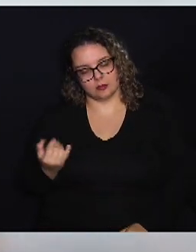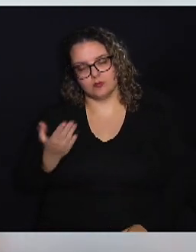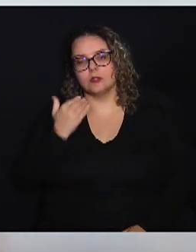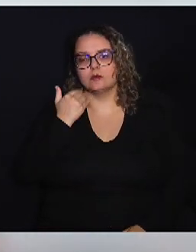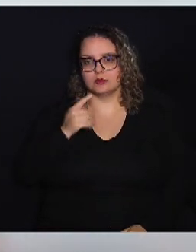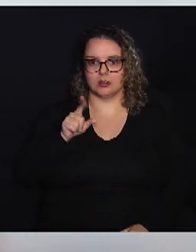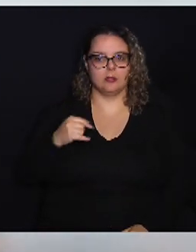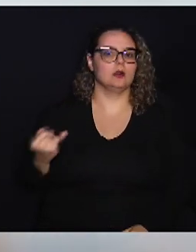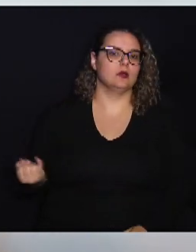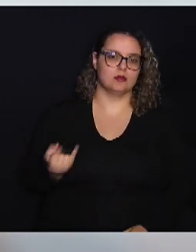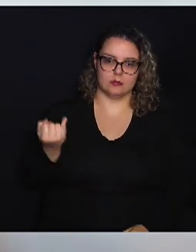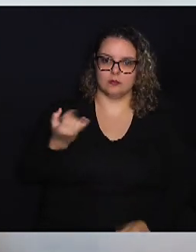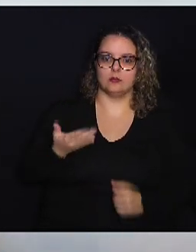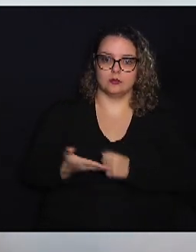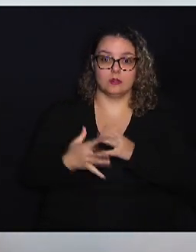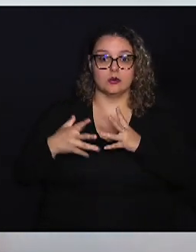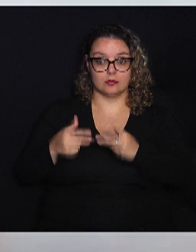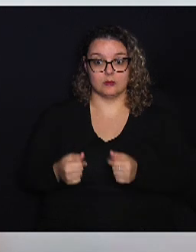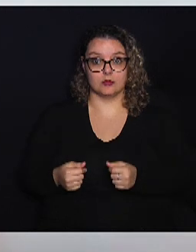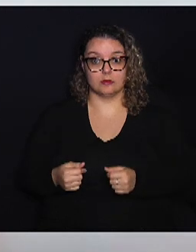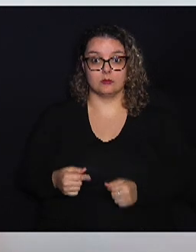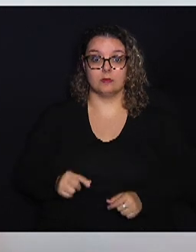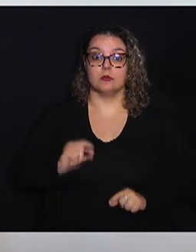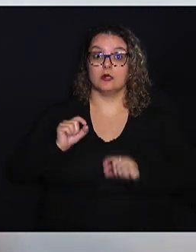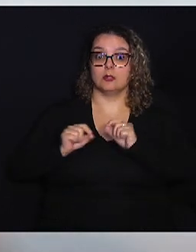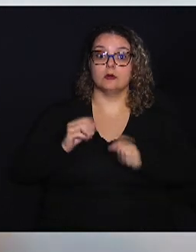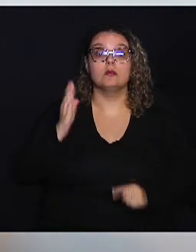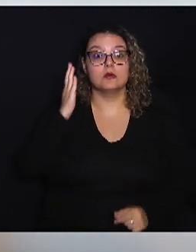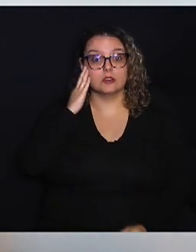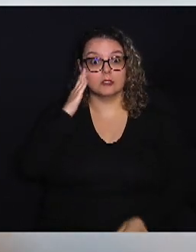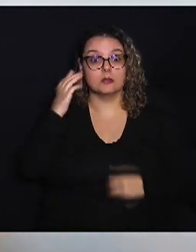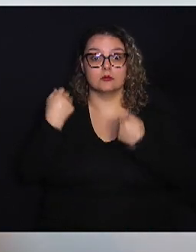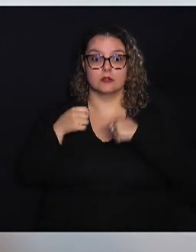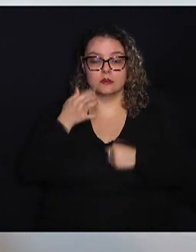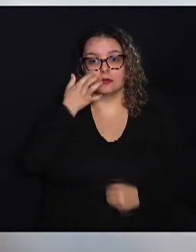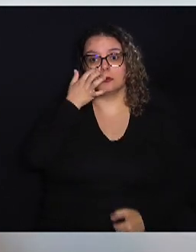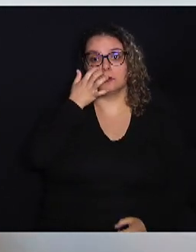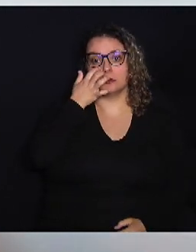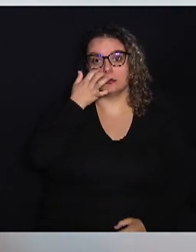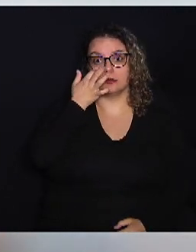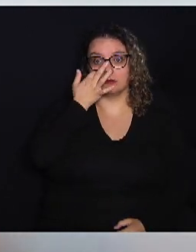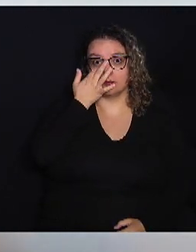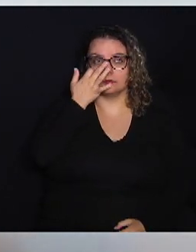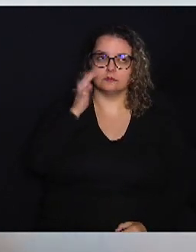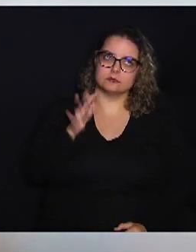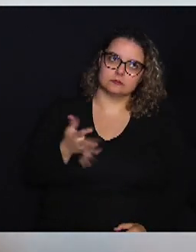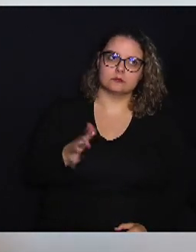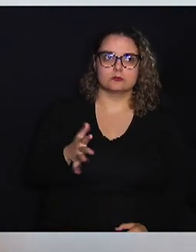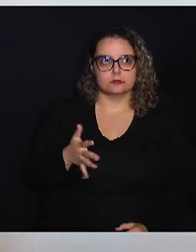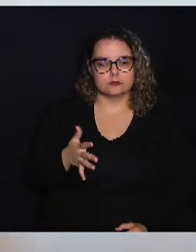ela é fundamental para tudo isso. Mas o que a gente tem que entender que vamos colocar aí que